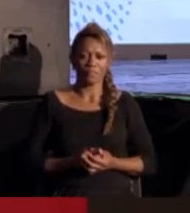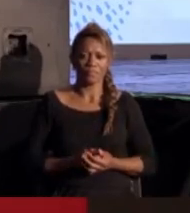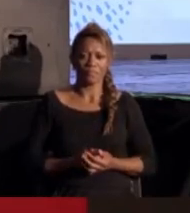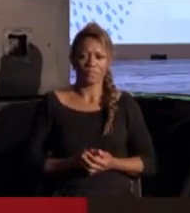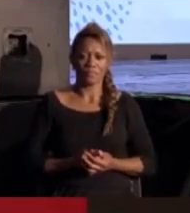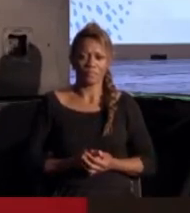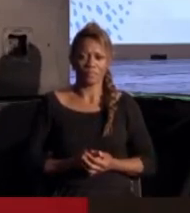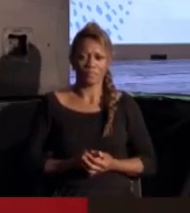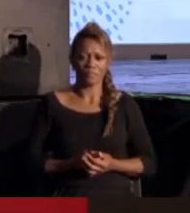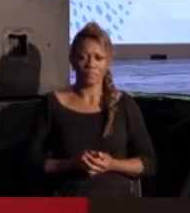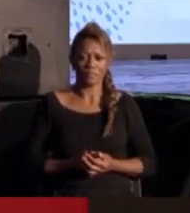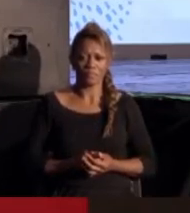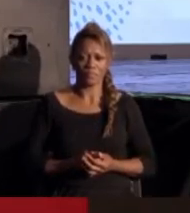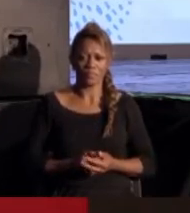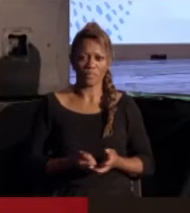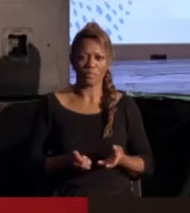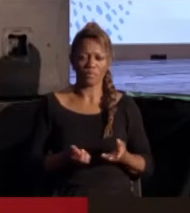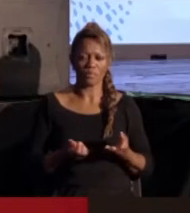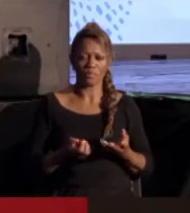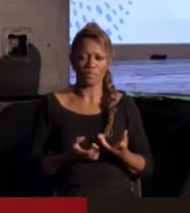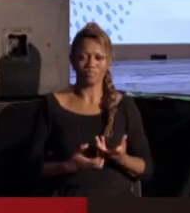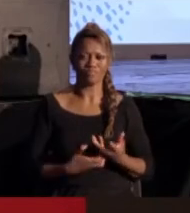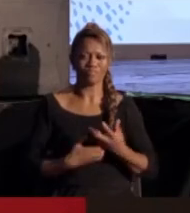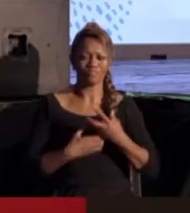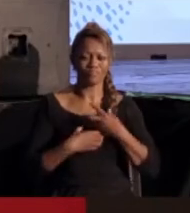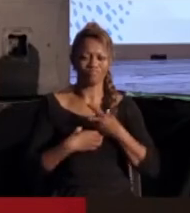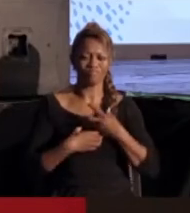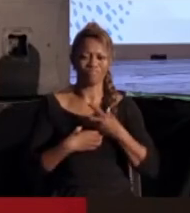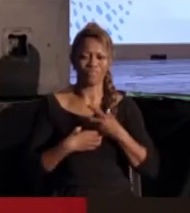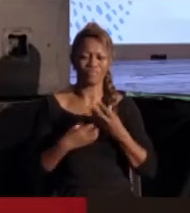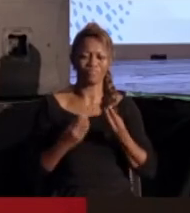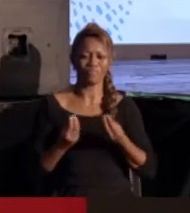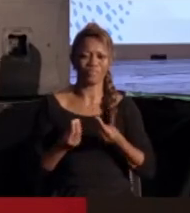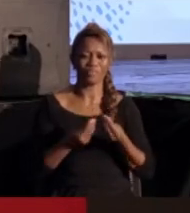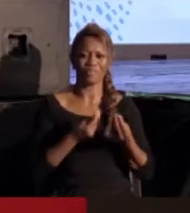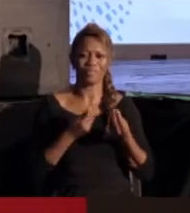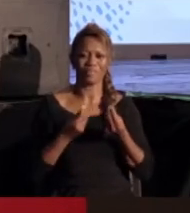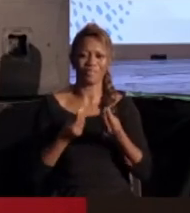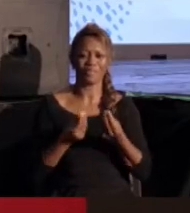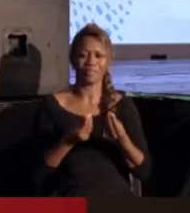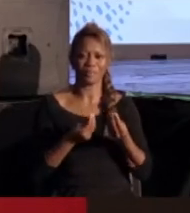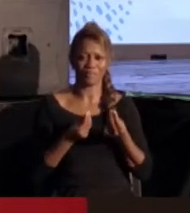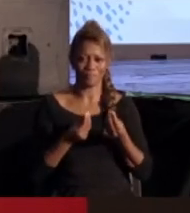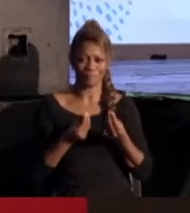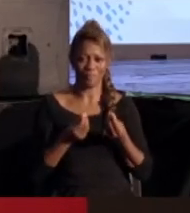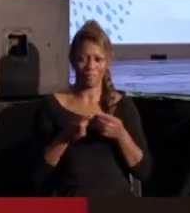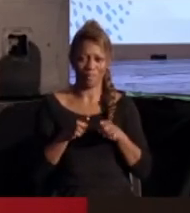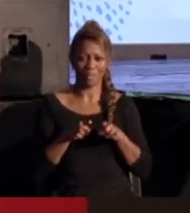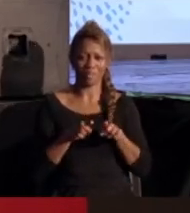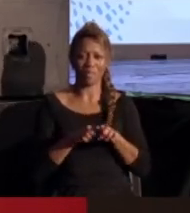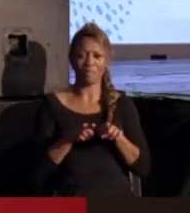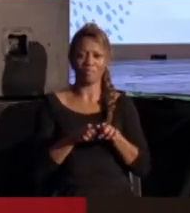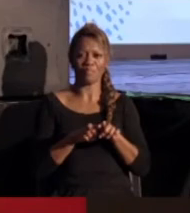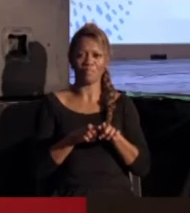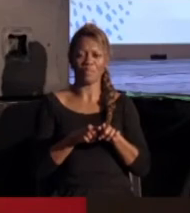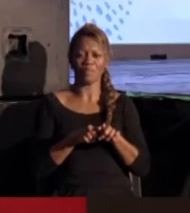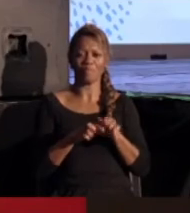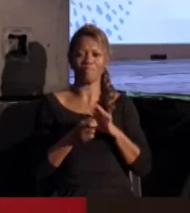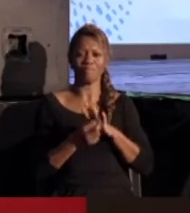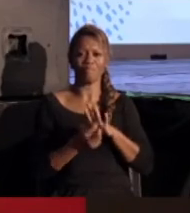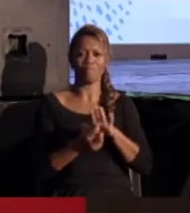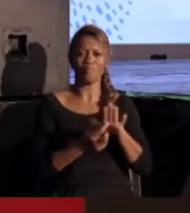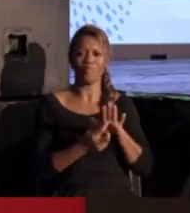tão grande adesão com a licença, né, entre o que conta